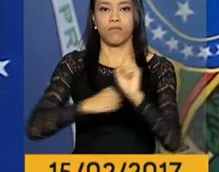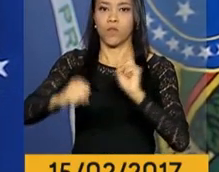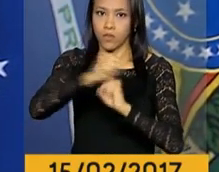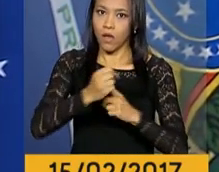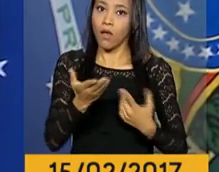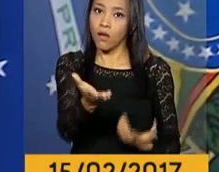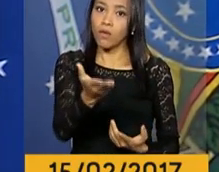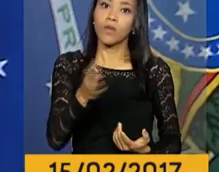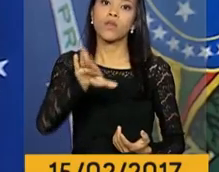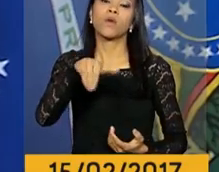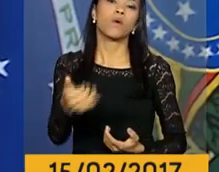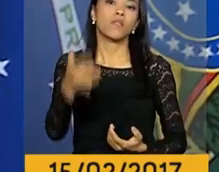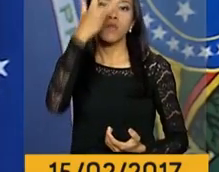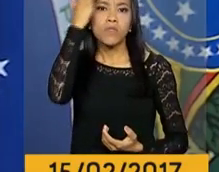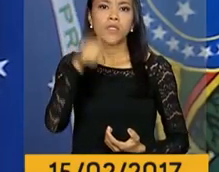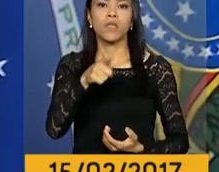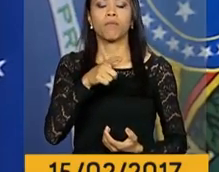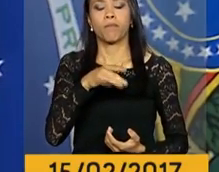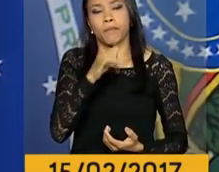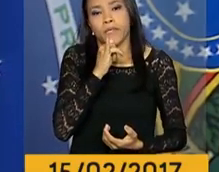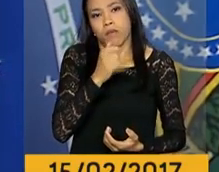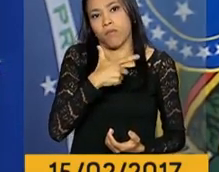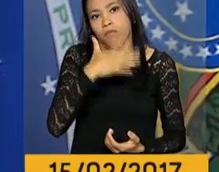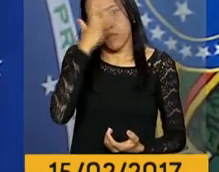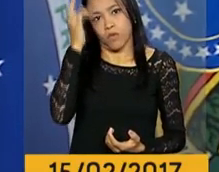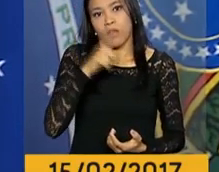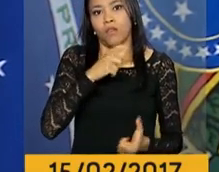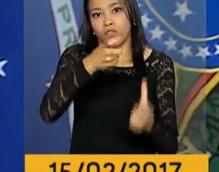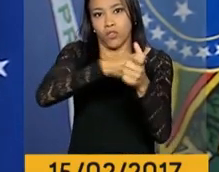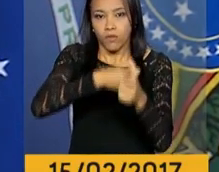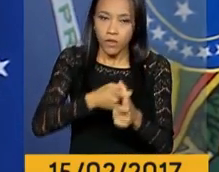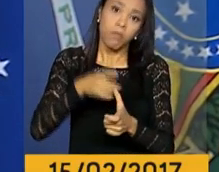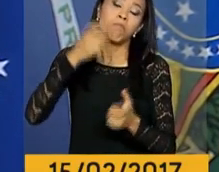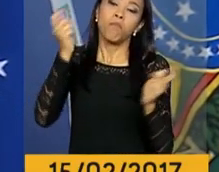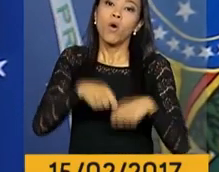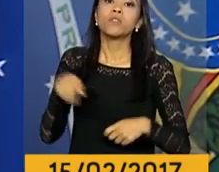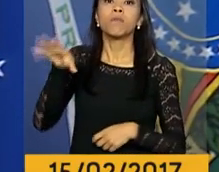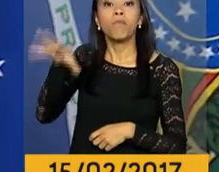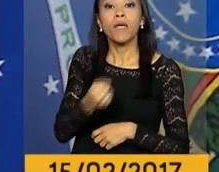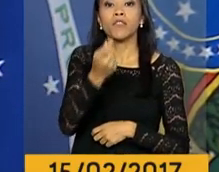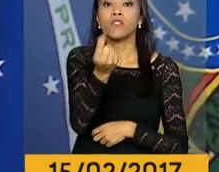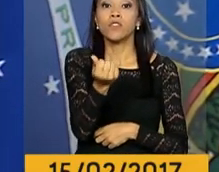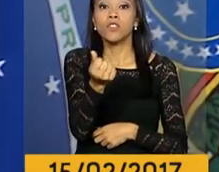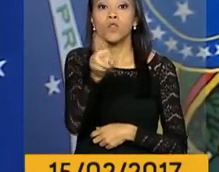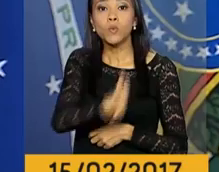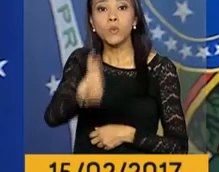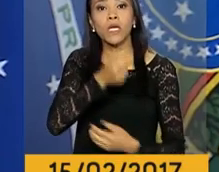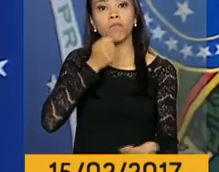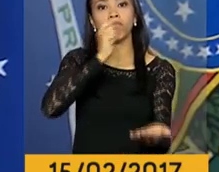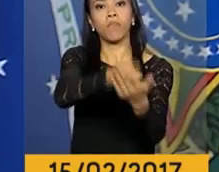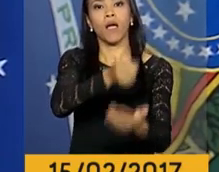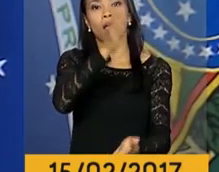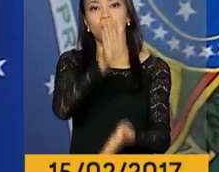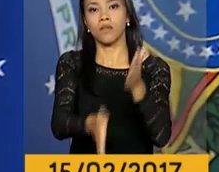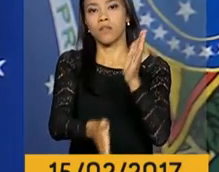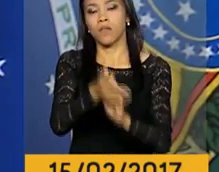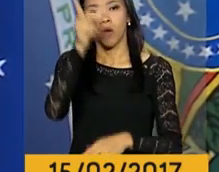a dizer, em que aqueles que tenham dívidas, por exemplo, possam quitá-las, não é? Você tira isso da frente, eh, pelo menos.